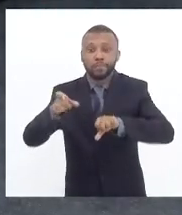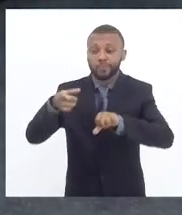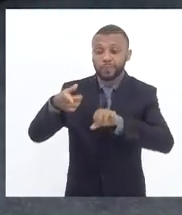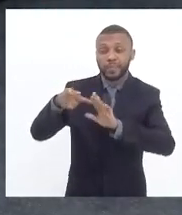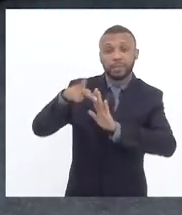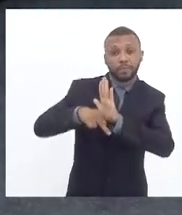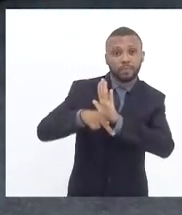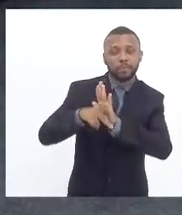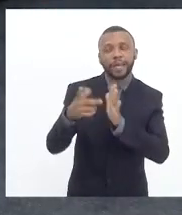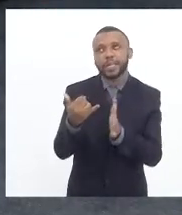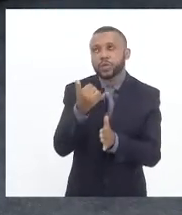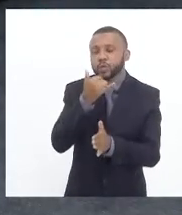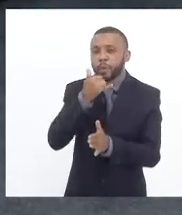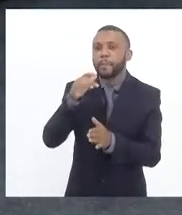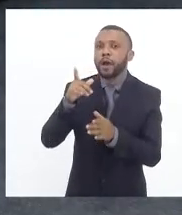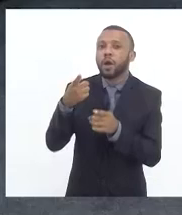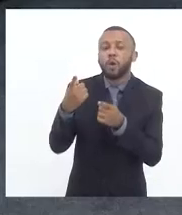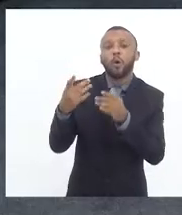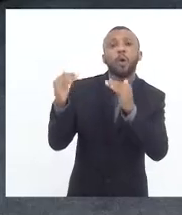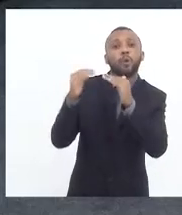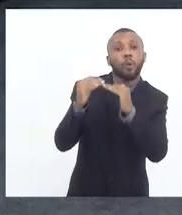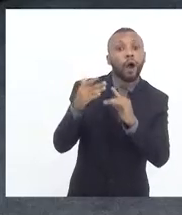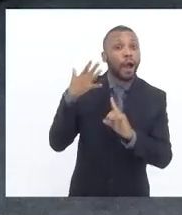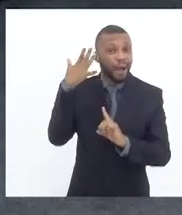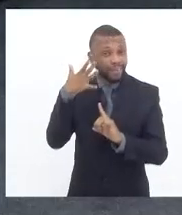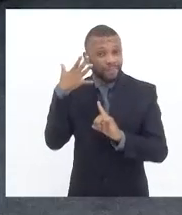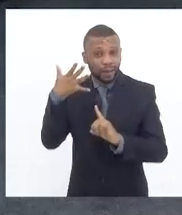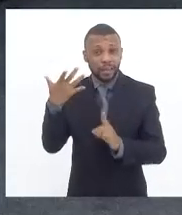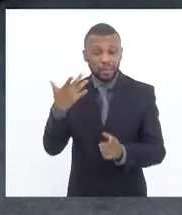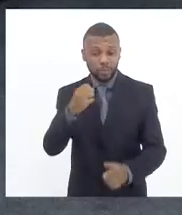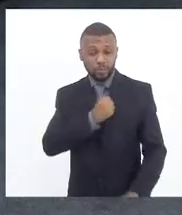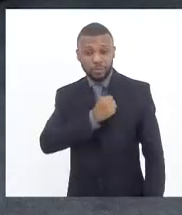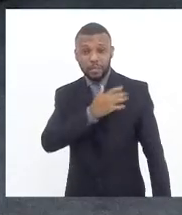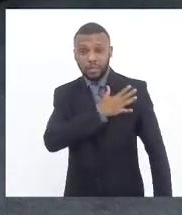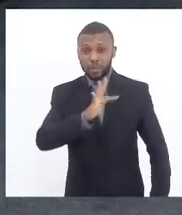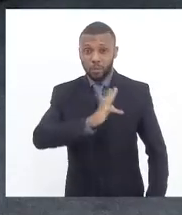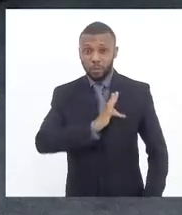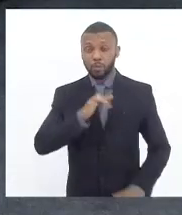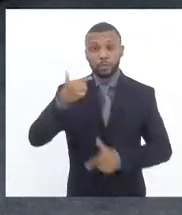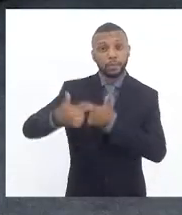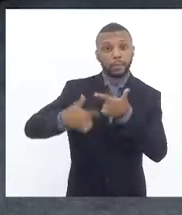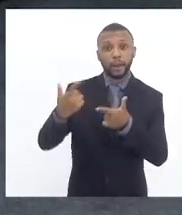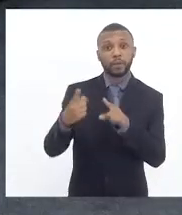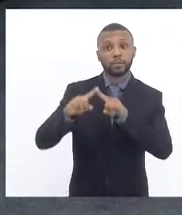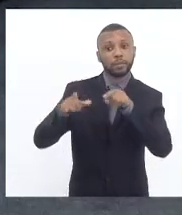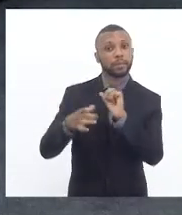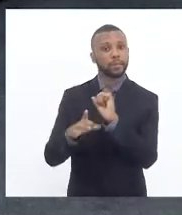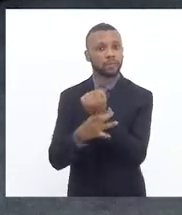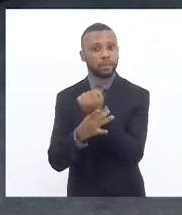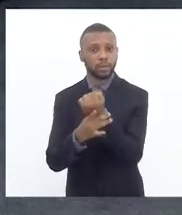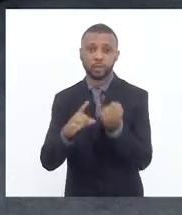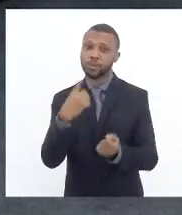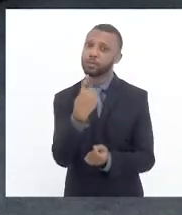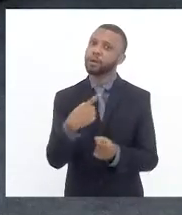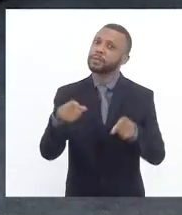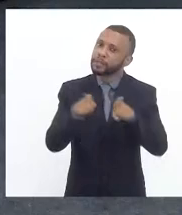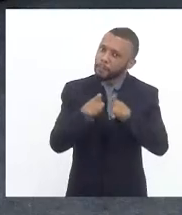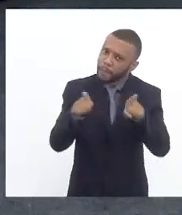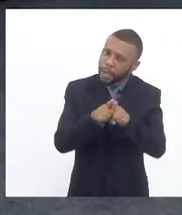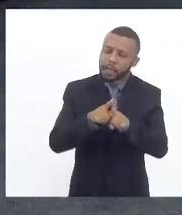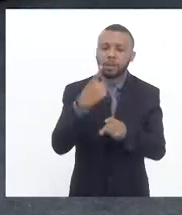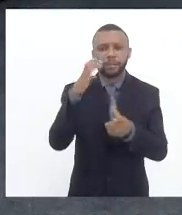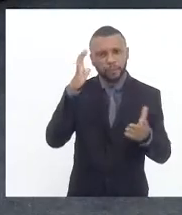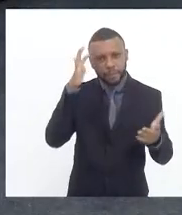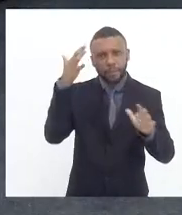aí o me sou uma palavra a fala do sargento que falou que é do serviço de segurança nós também estamos aqui